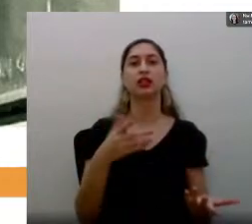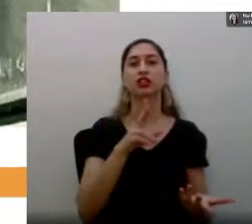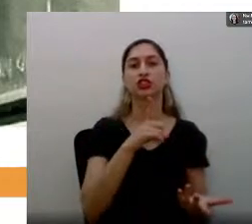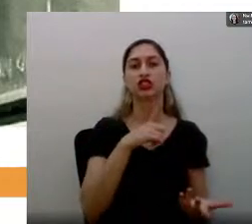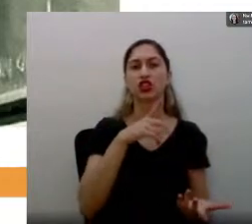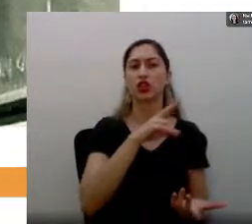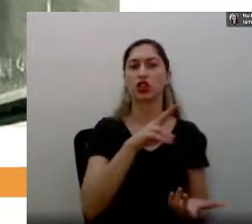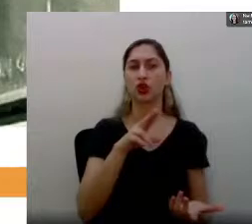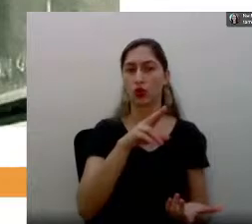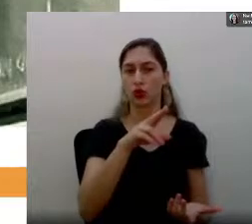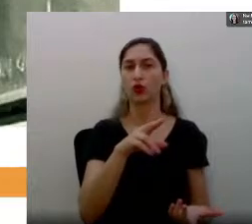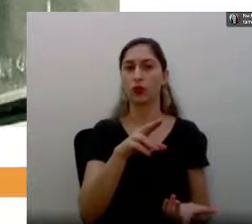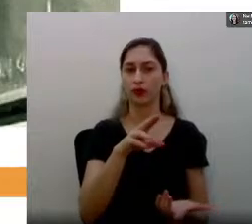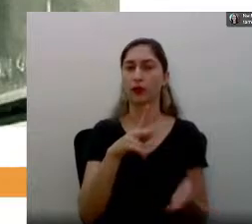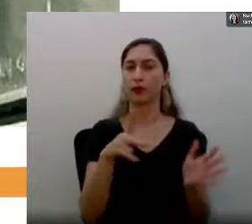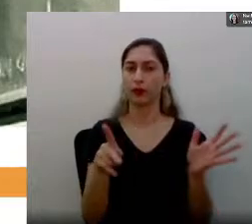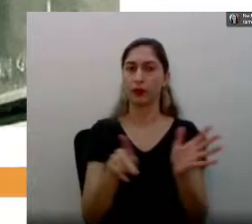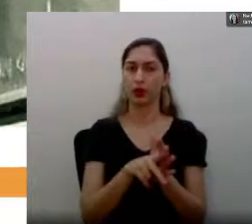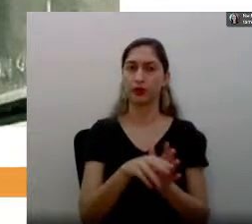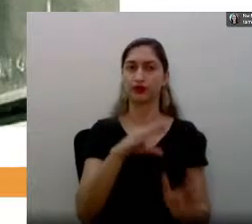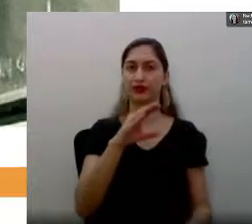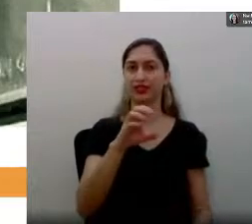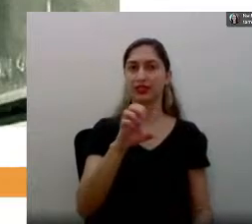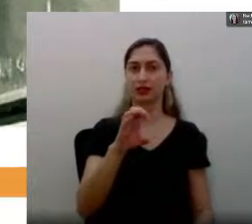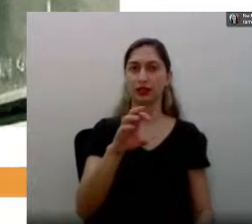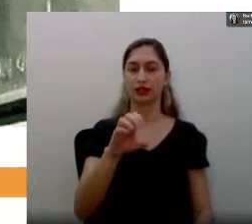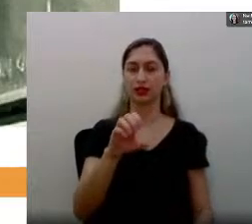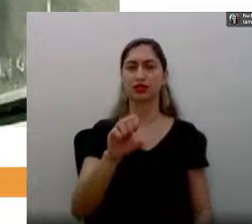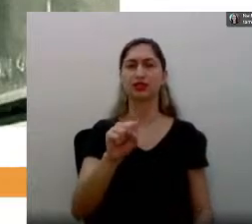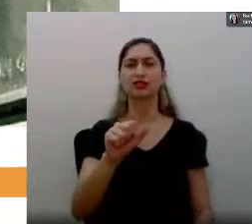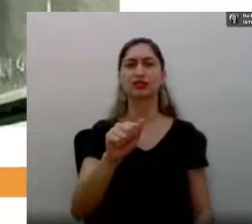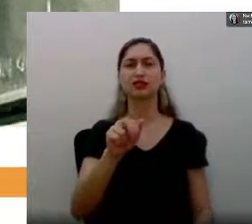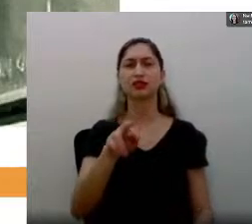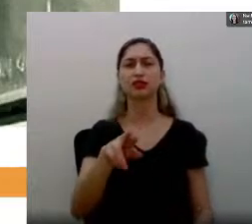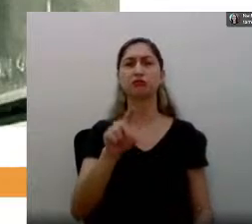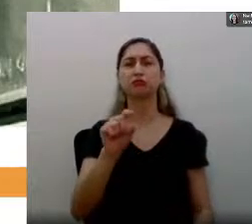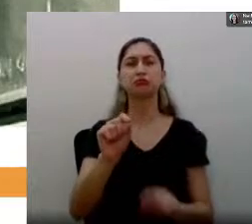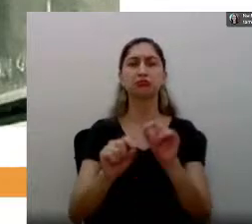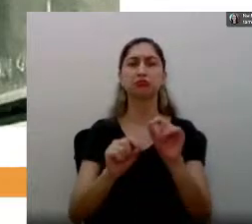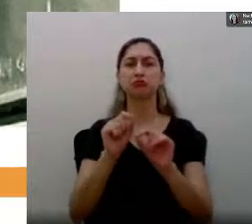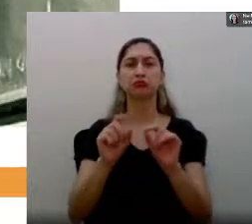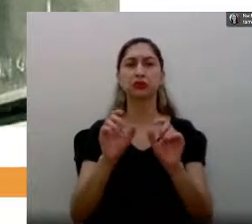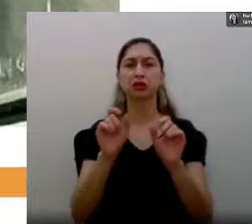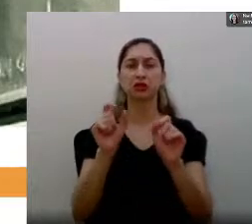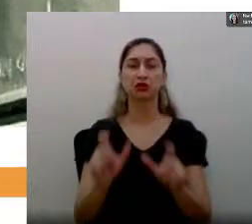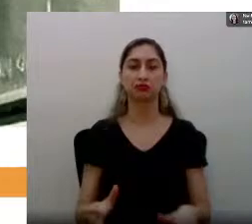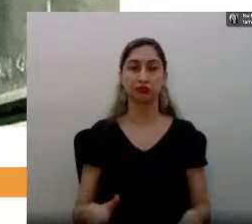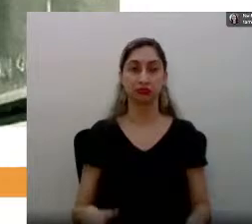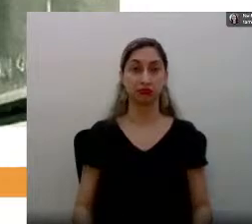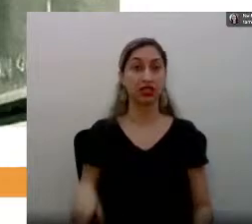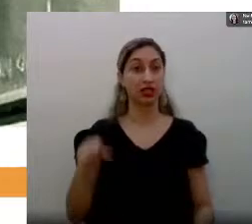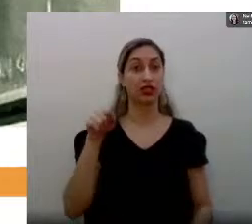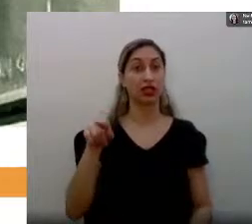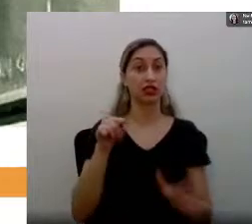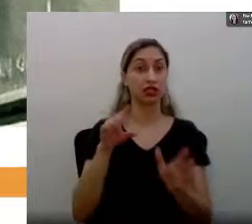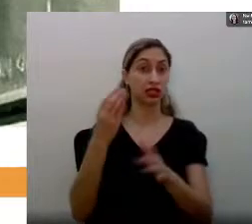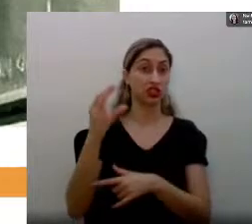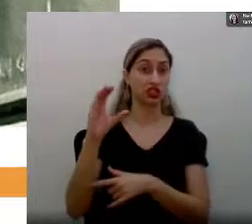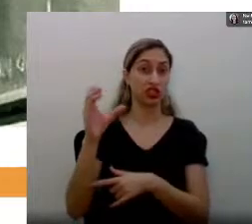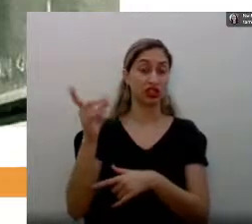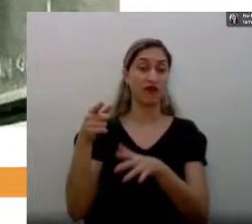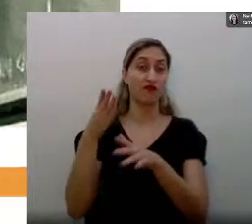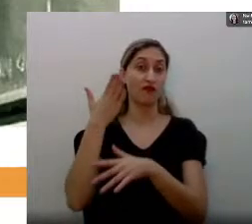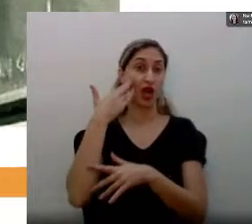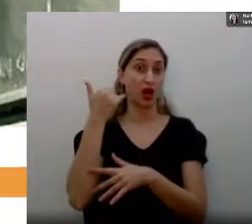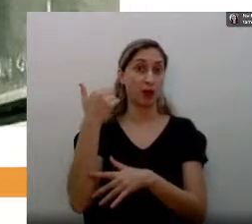Minas Gerais da tem que foi César Lattes gente seus allax é ele foi um dos mais famosos cientistas né que